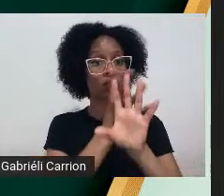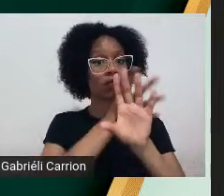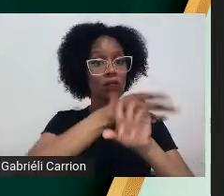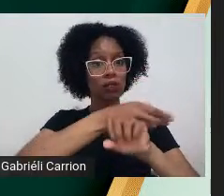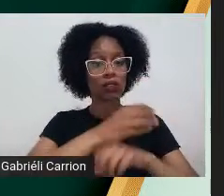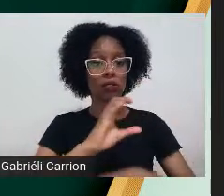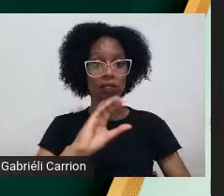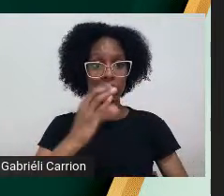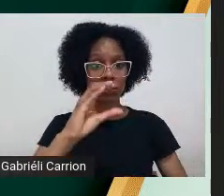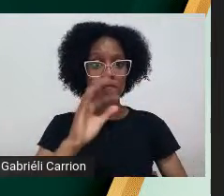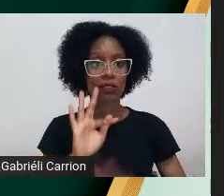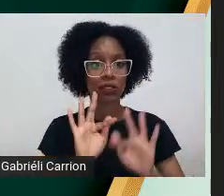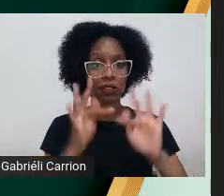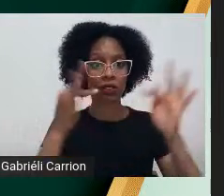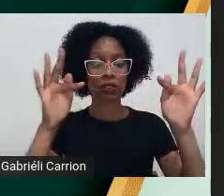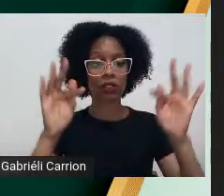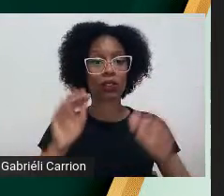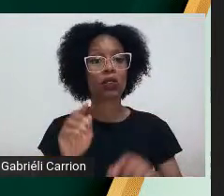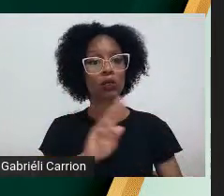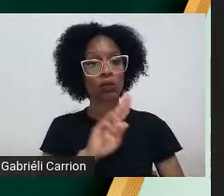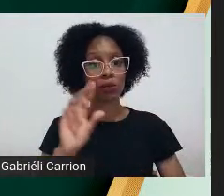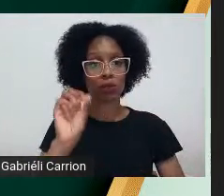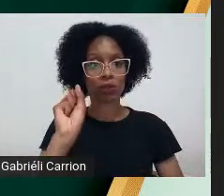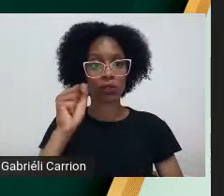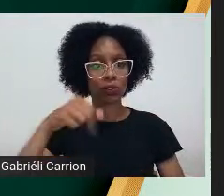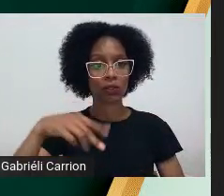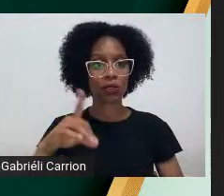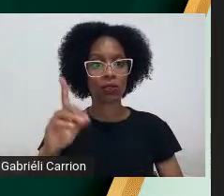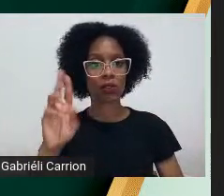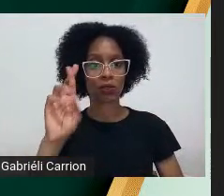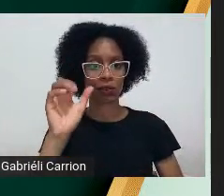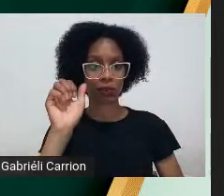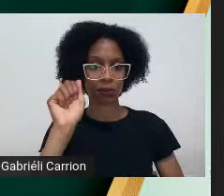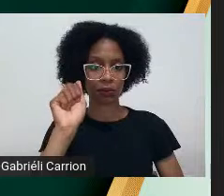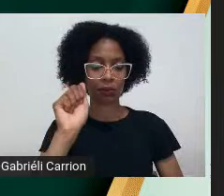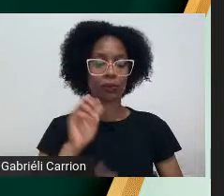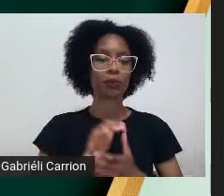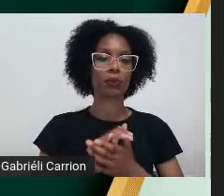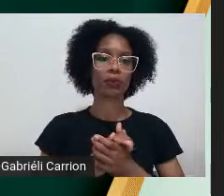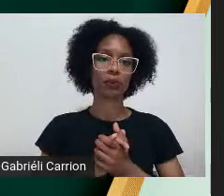Tecnologia, professora Sandra Regina Corafini.